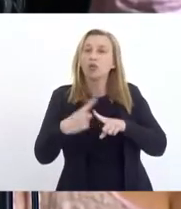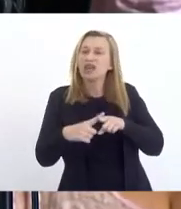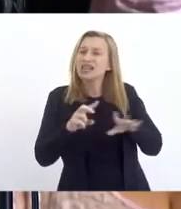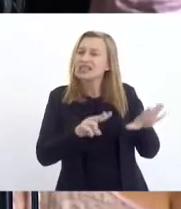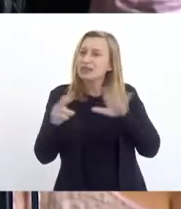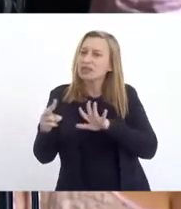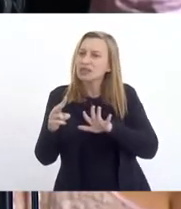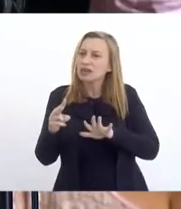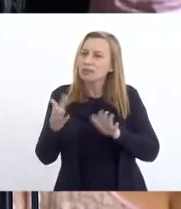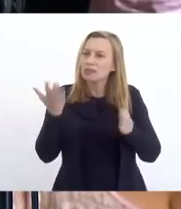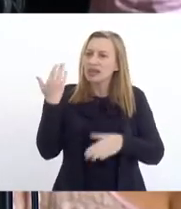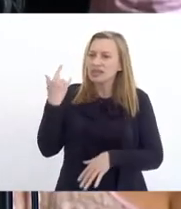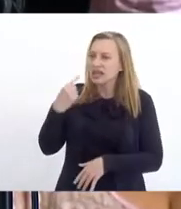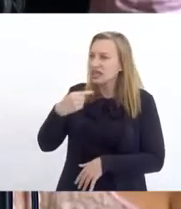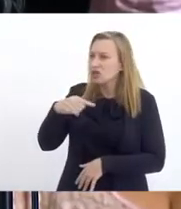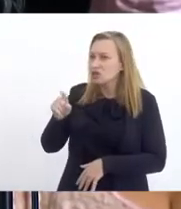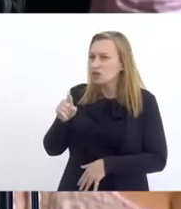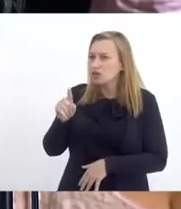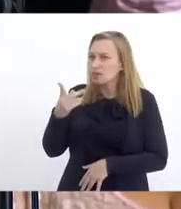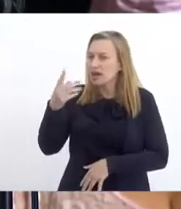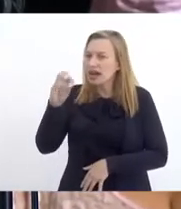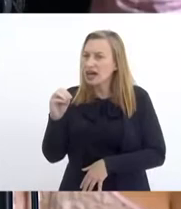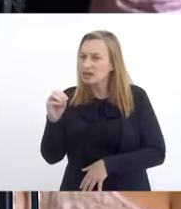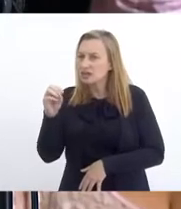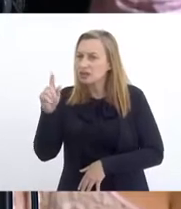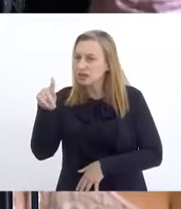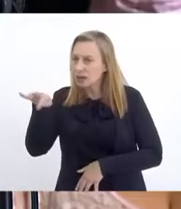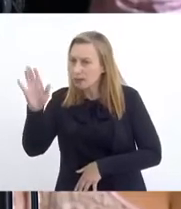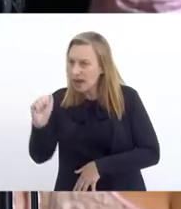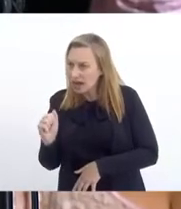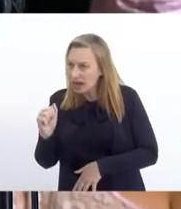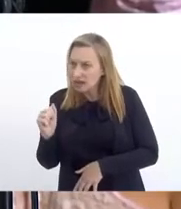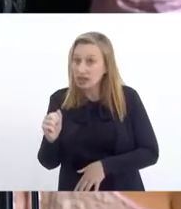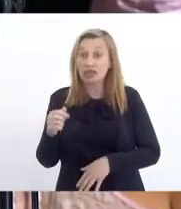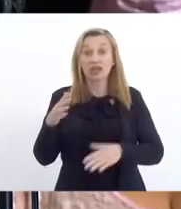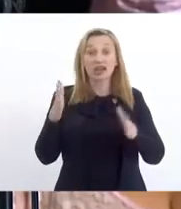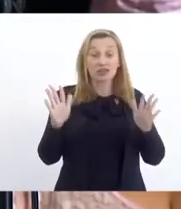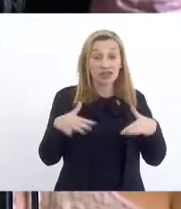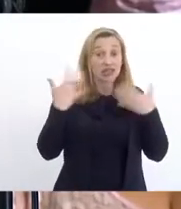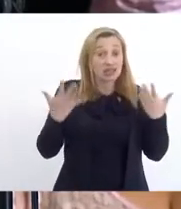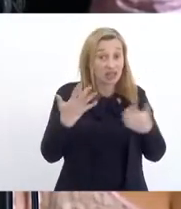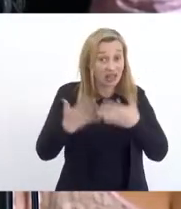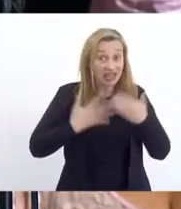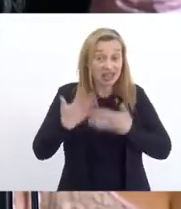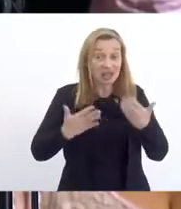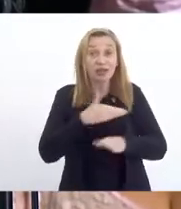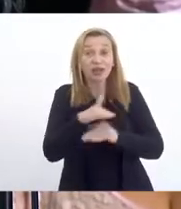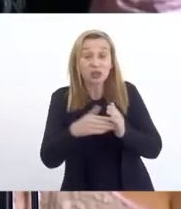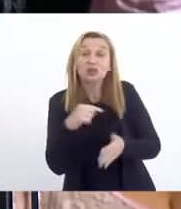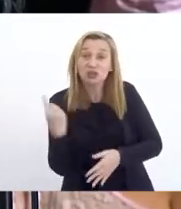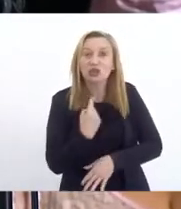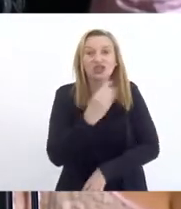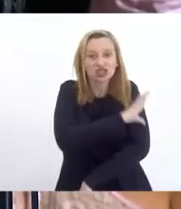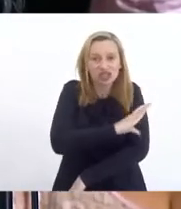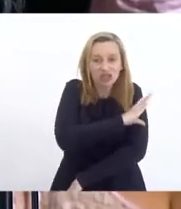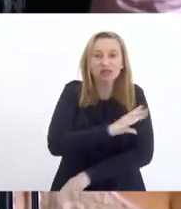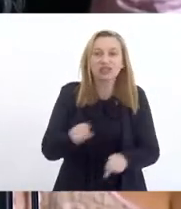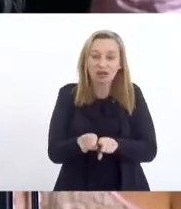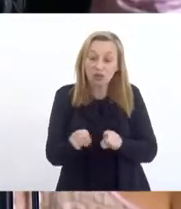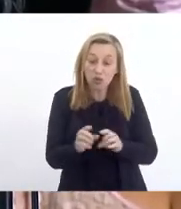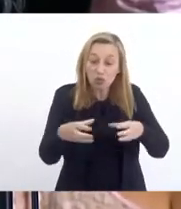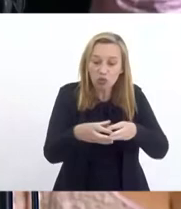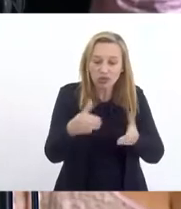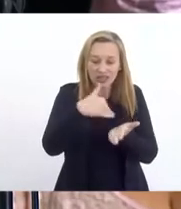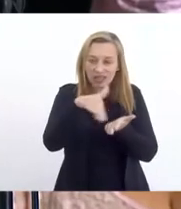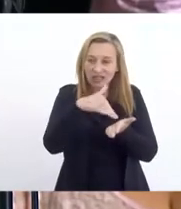Palácio Guanabara e Campos, isso é motivo de orgulho para todos nós e para vocês, vereadores, e para a minha equipe de secretariado, que aqui eu queria na